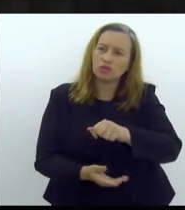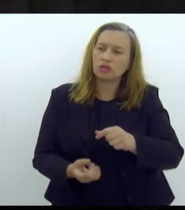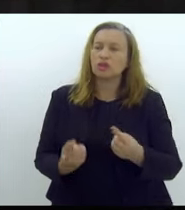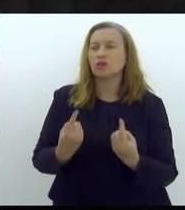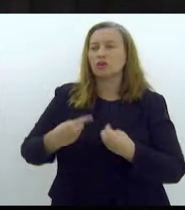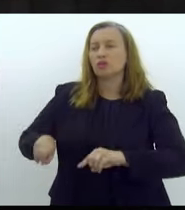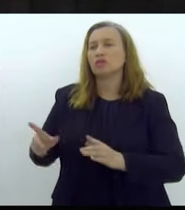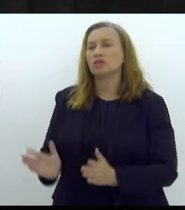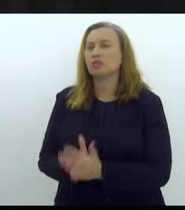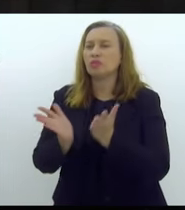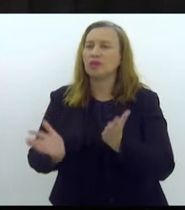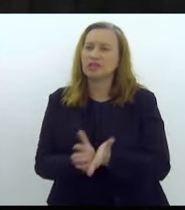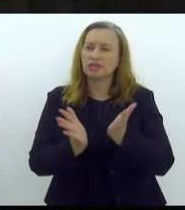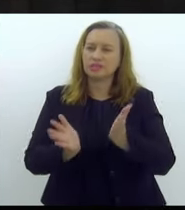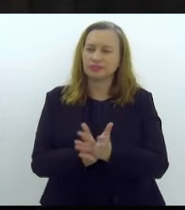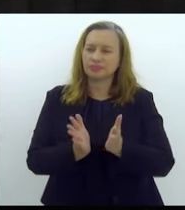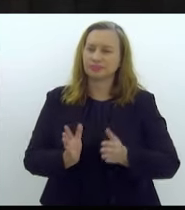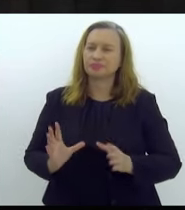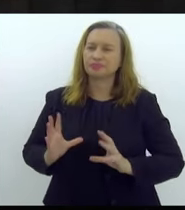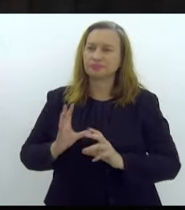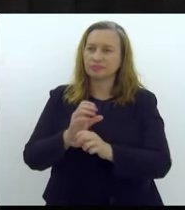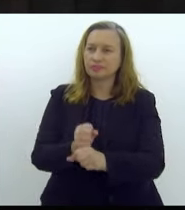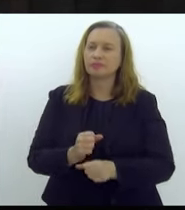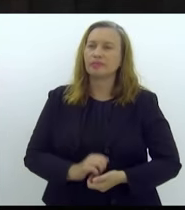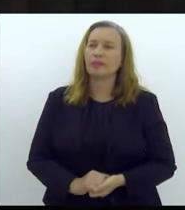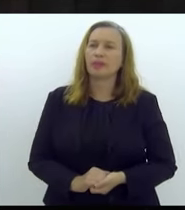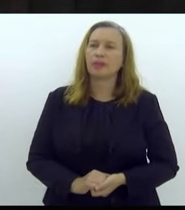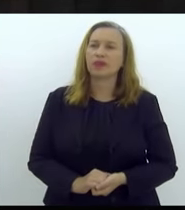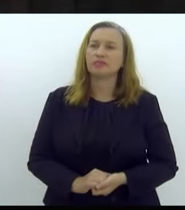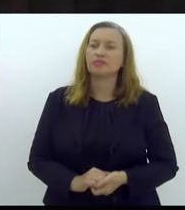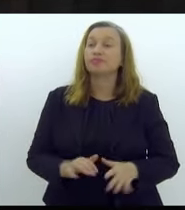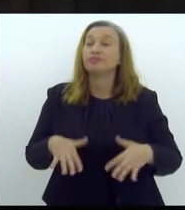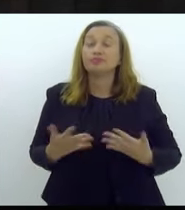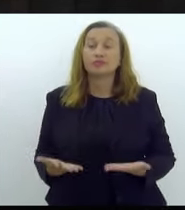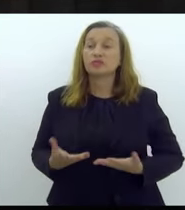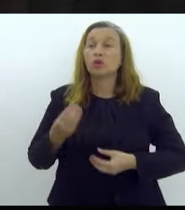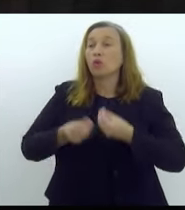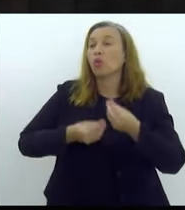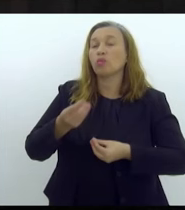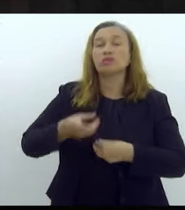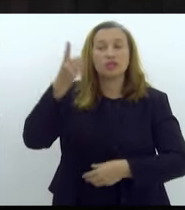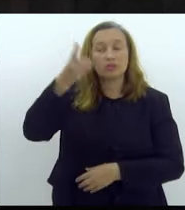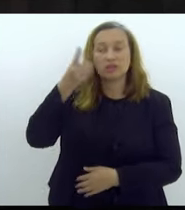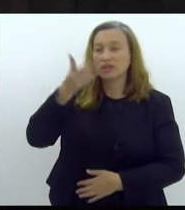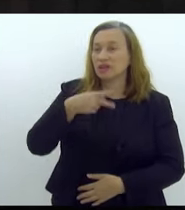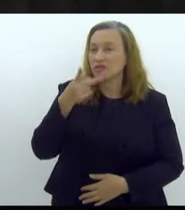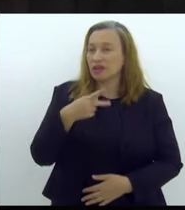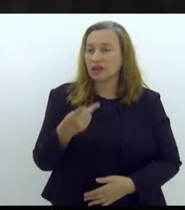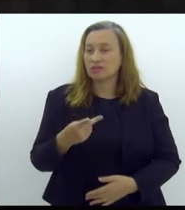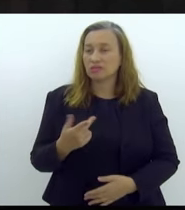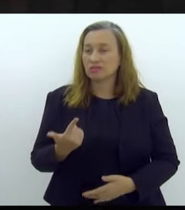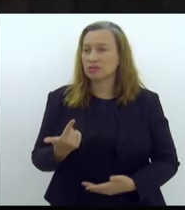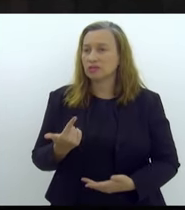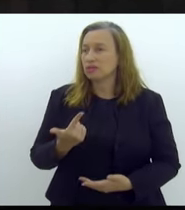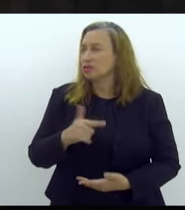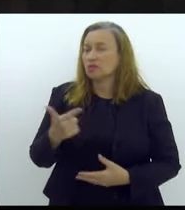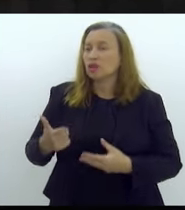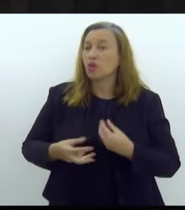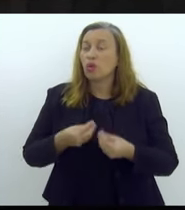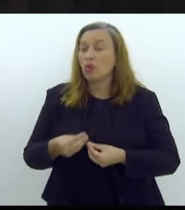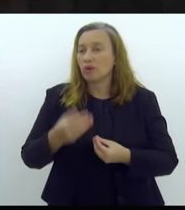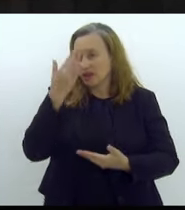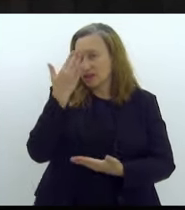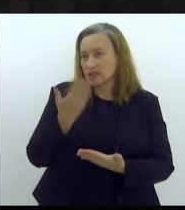de 8%. E por que que algum deputado está reagindo? Porque eles não vão poder se acreditar mais em